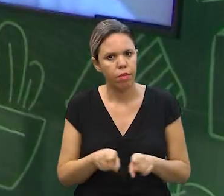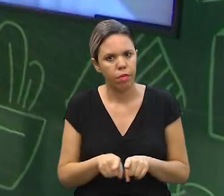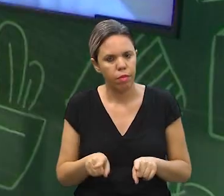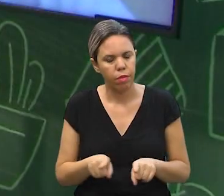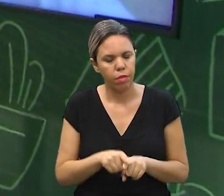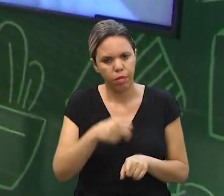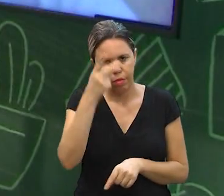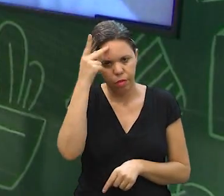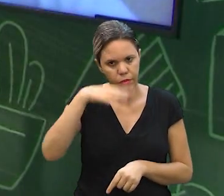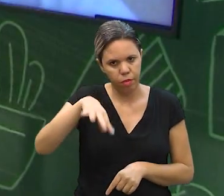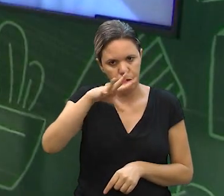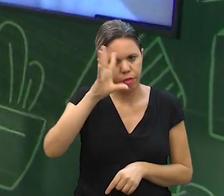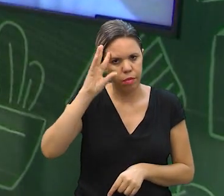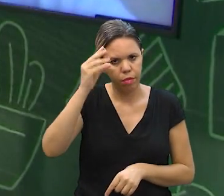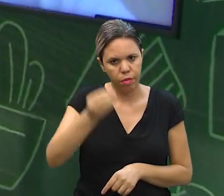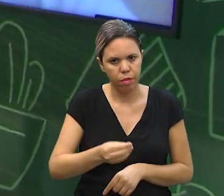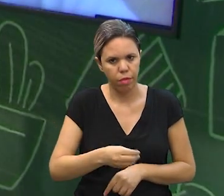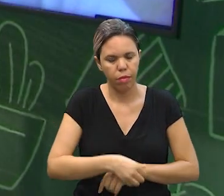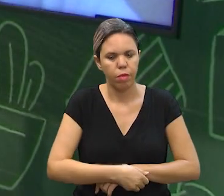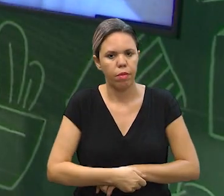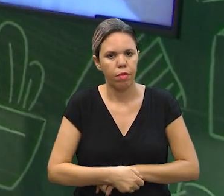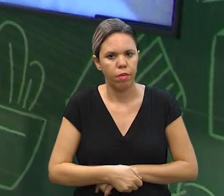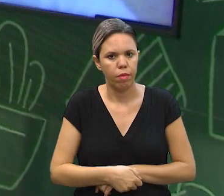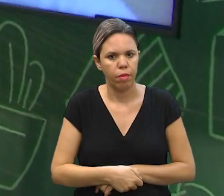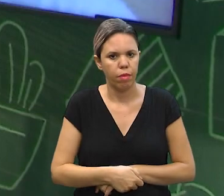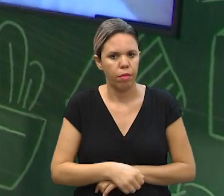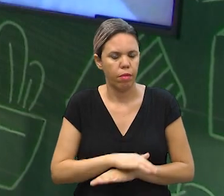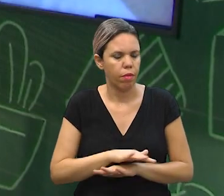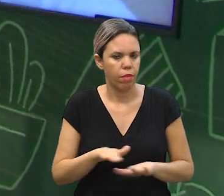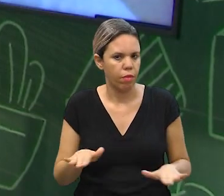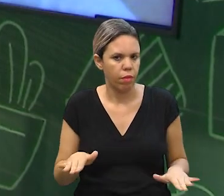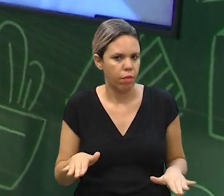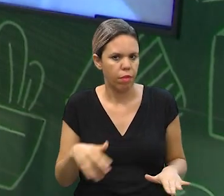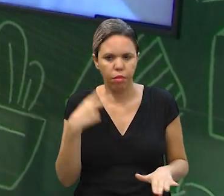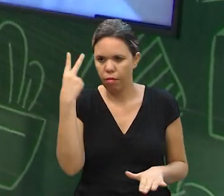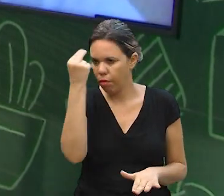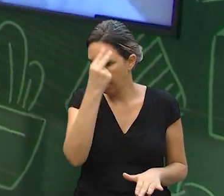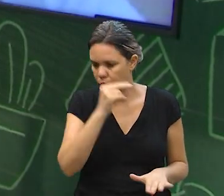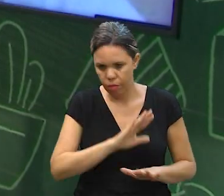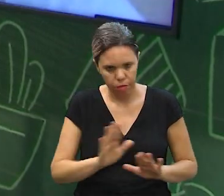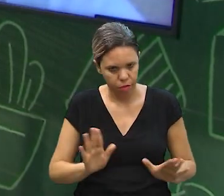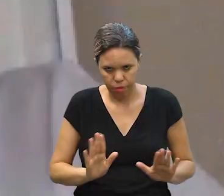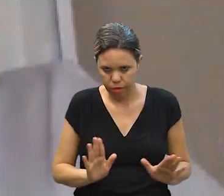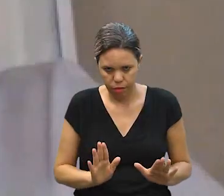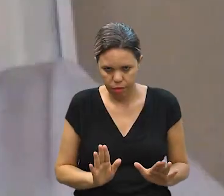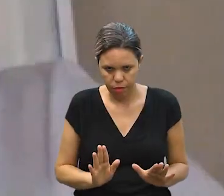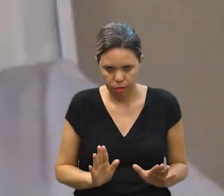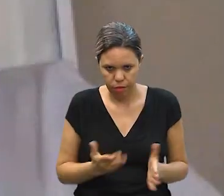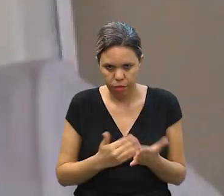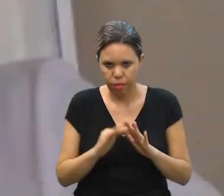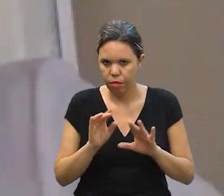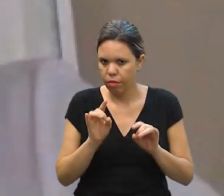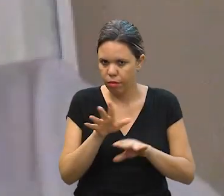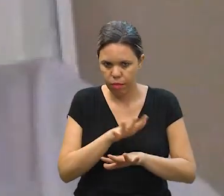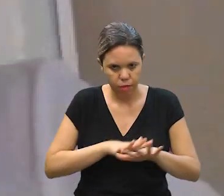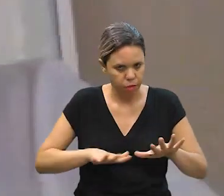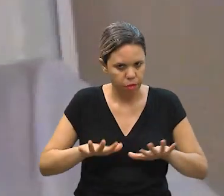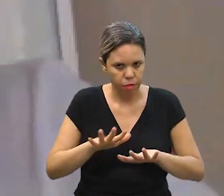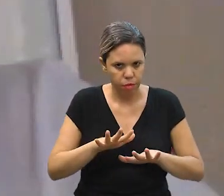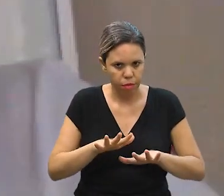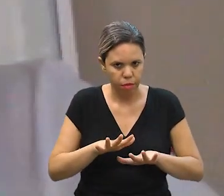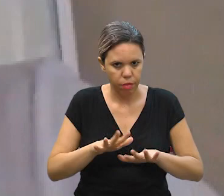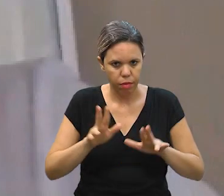também das pessoas entenderem e não serem mais ludibriadas. Escola